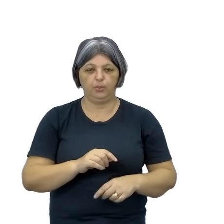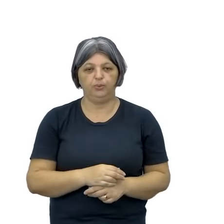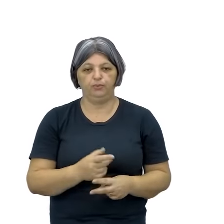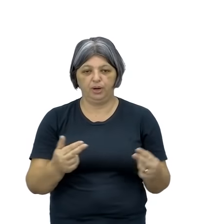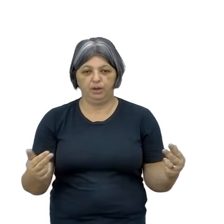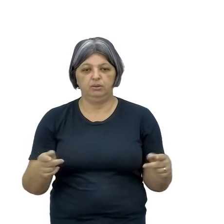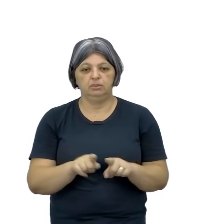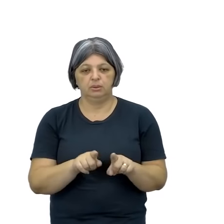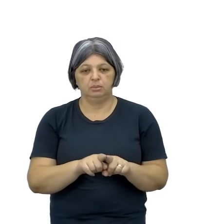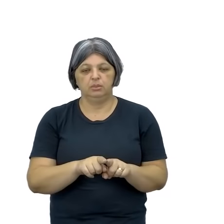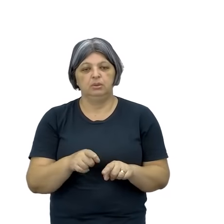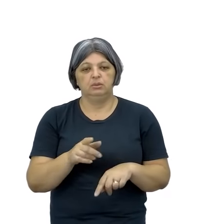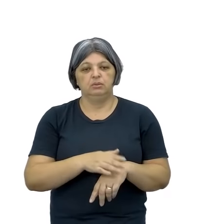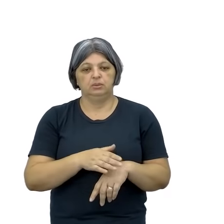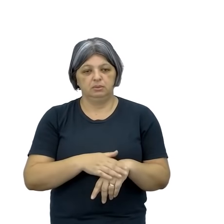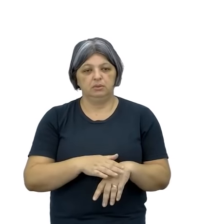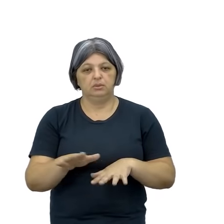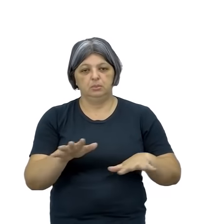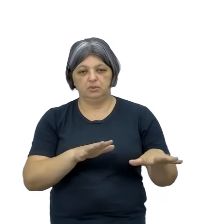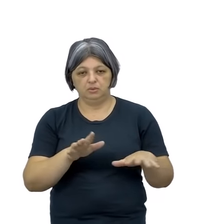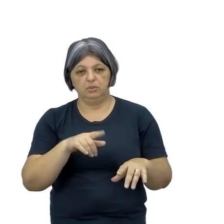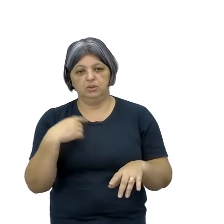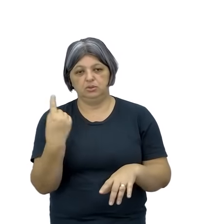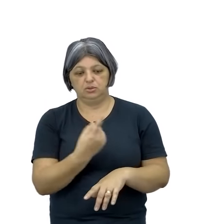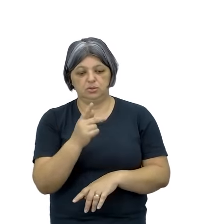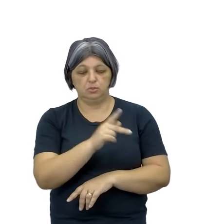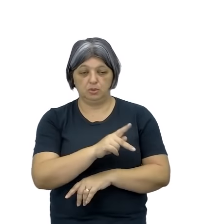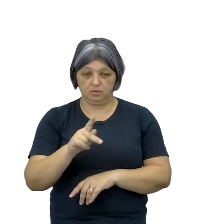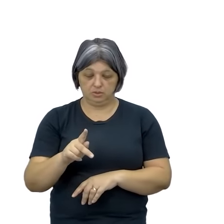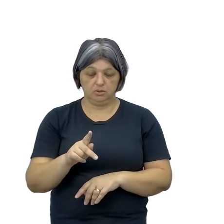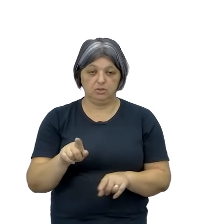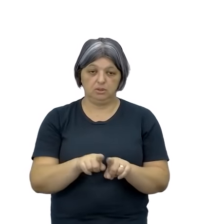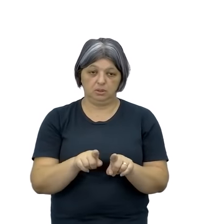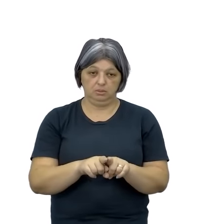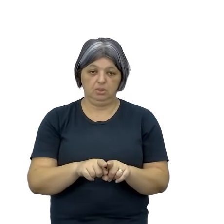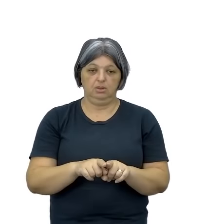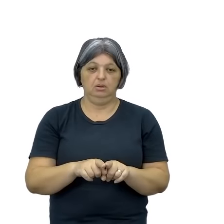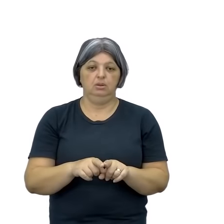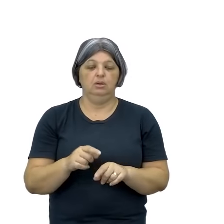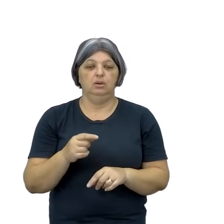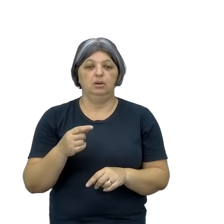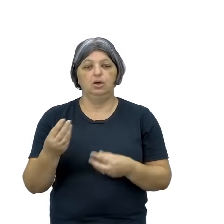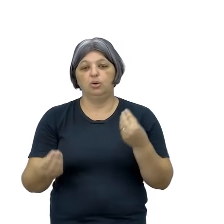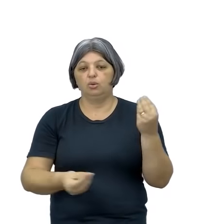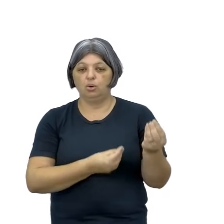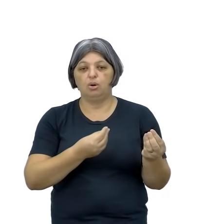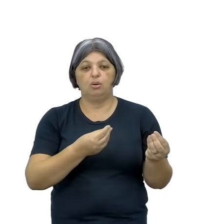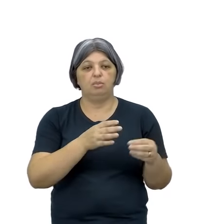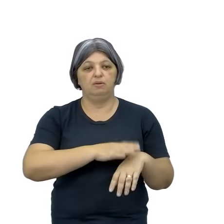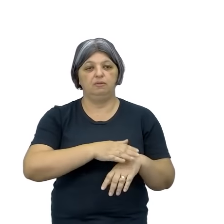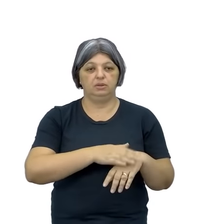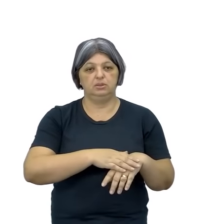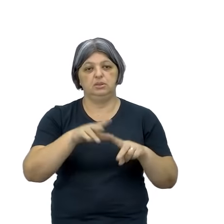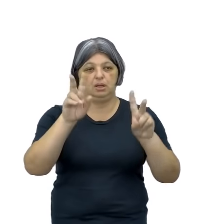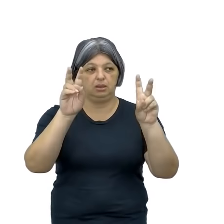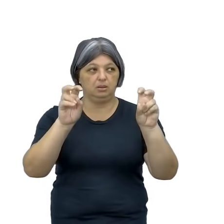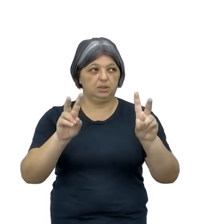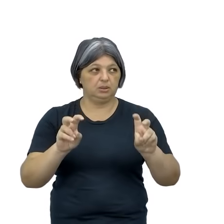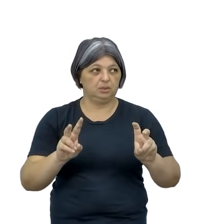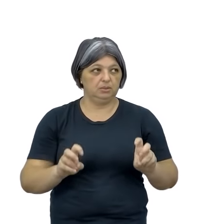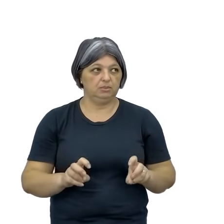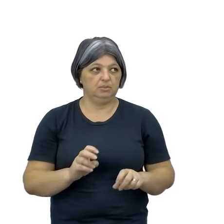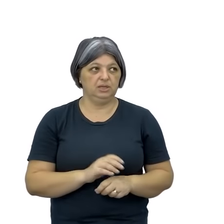aí alguns movimentos com os nossos professores do Estado, que também formam, né? Fazem aí as nossas pautas sobre